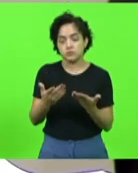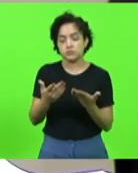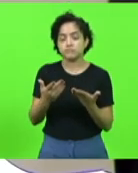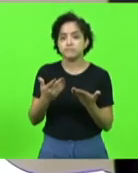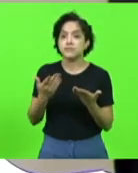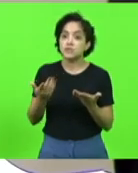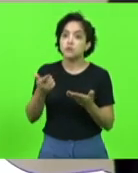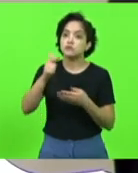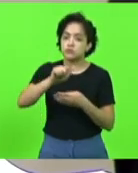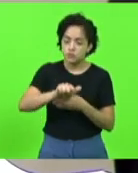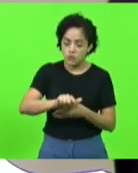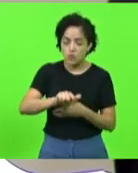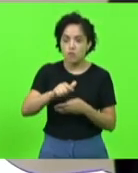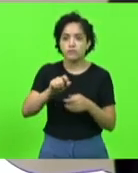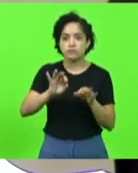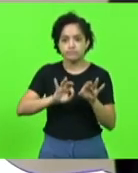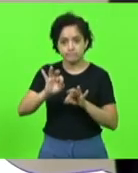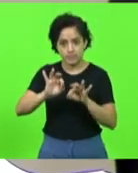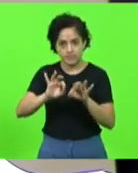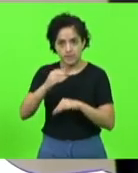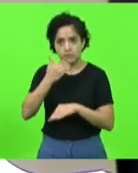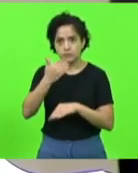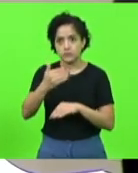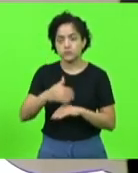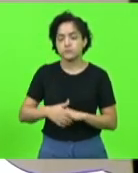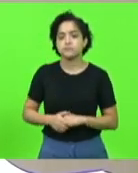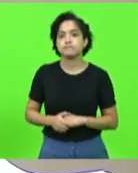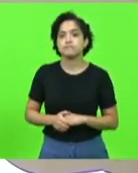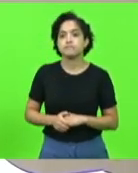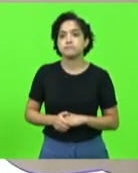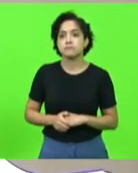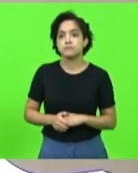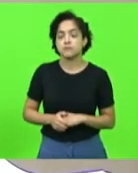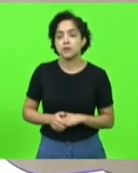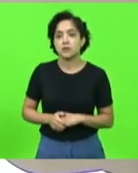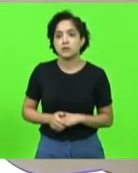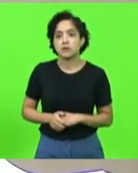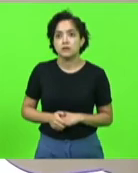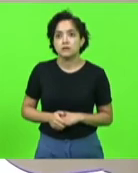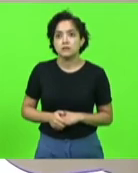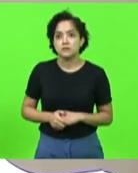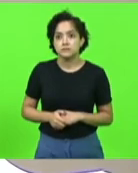faça novamente o requerimento. Obrigado, presidente.